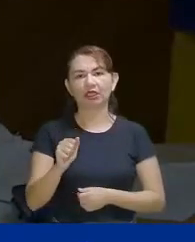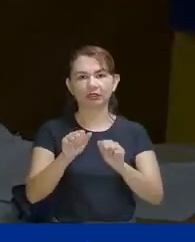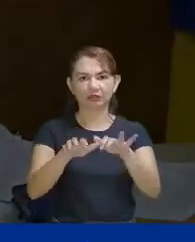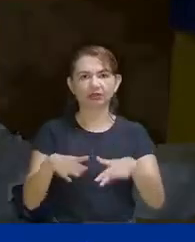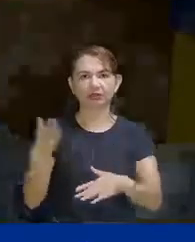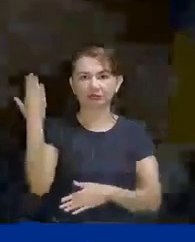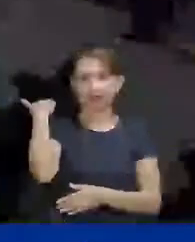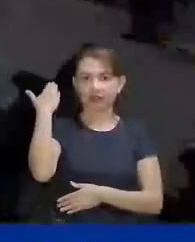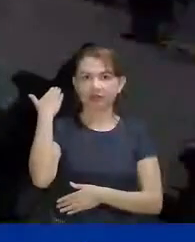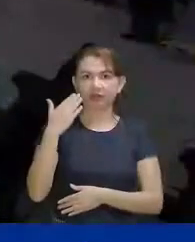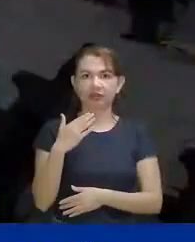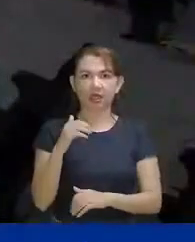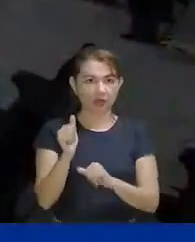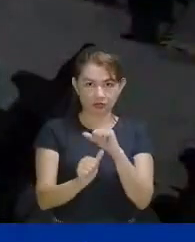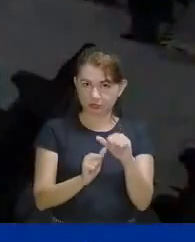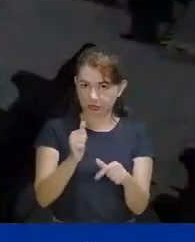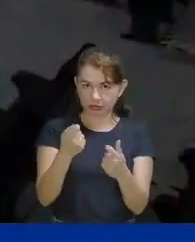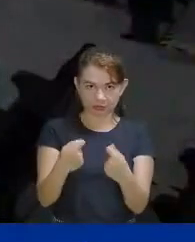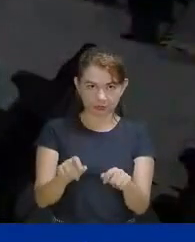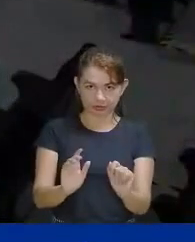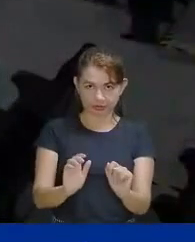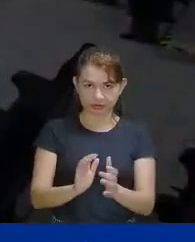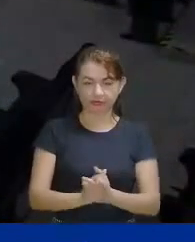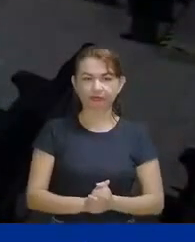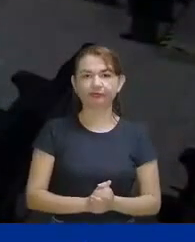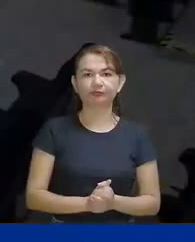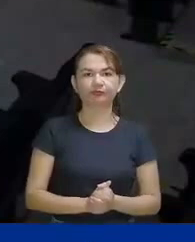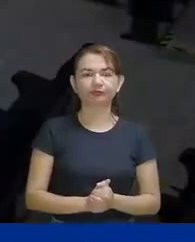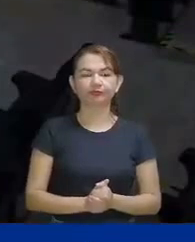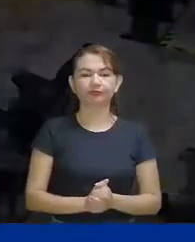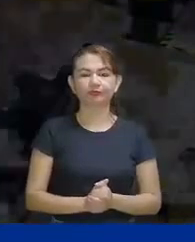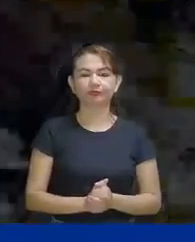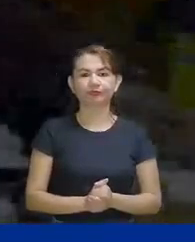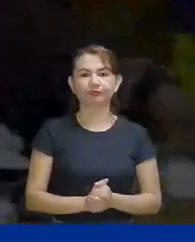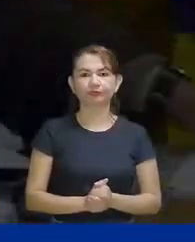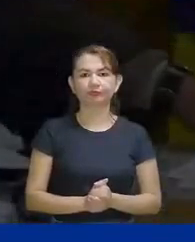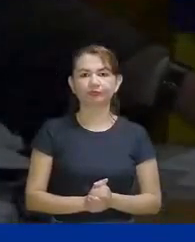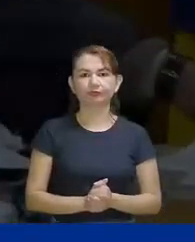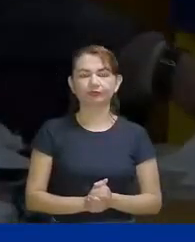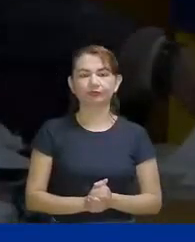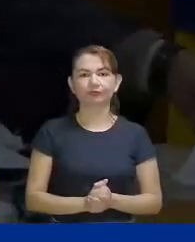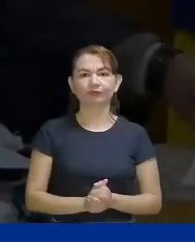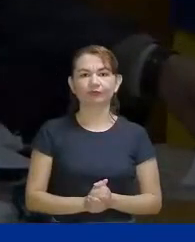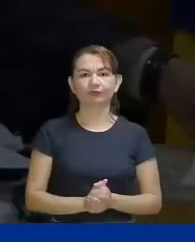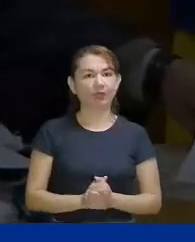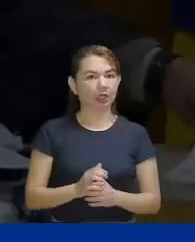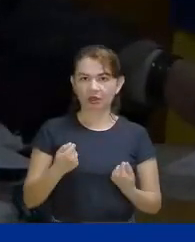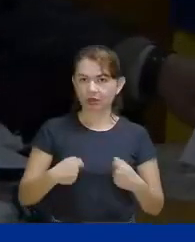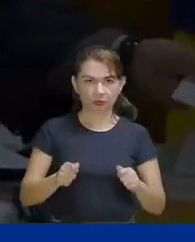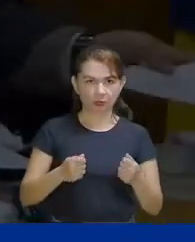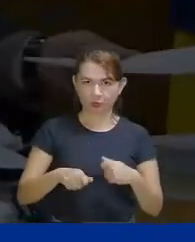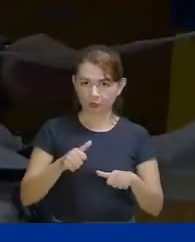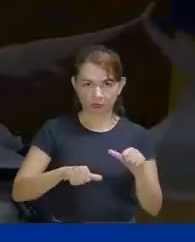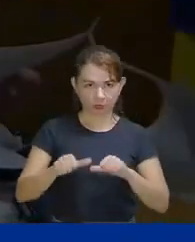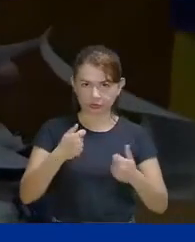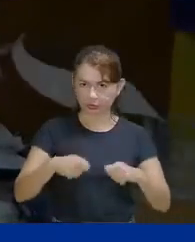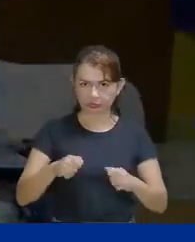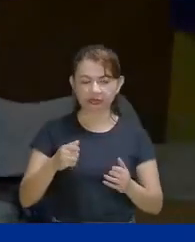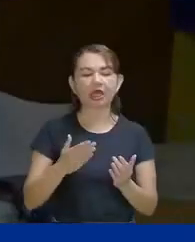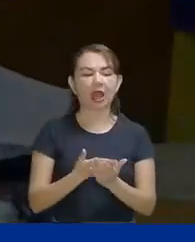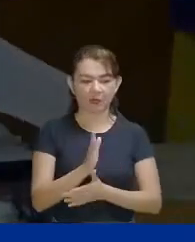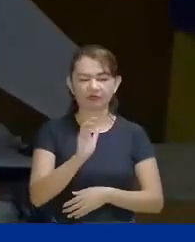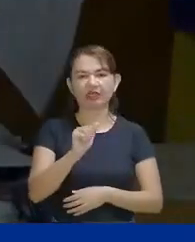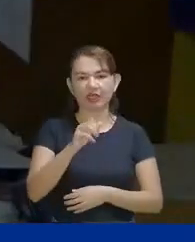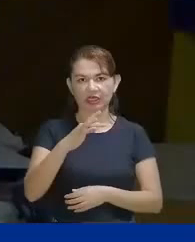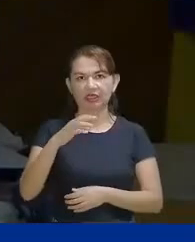anterior, e se não houver óbice, declaro a ata aprovada. Não há óbice, ata aprovada. Em